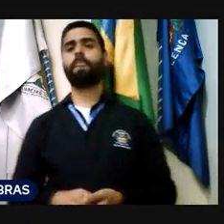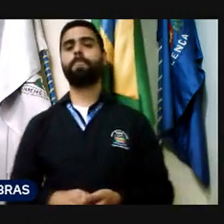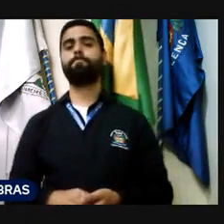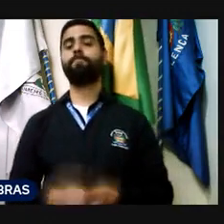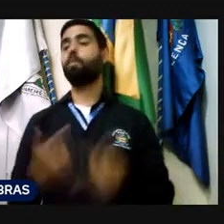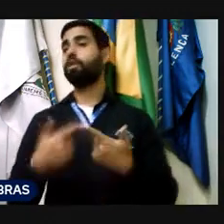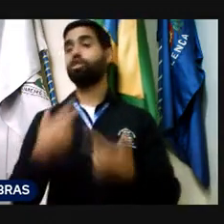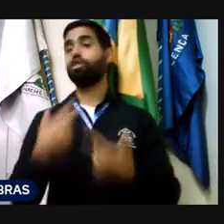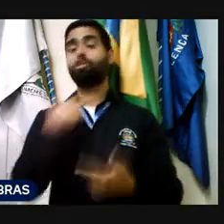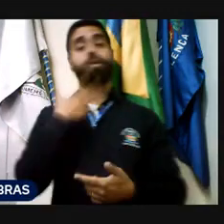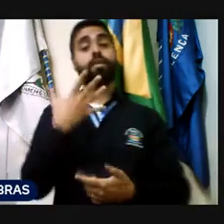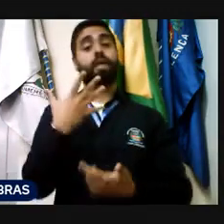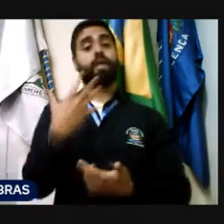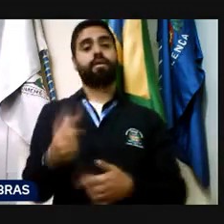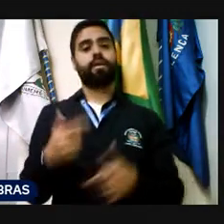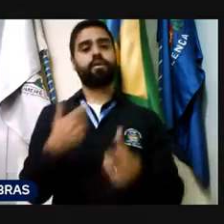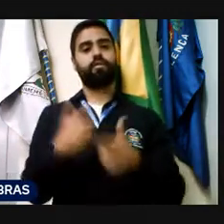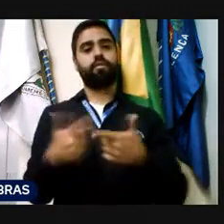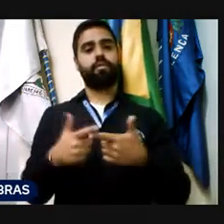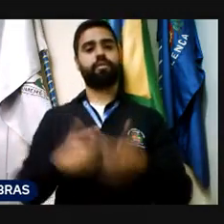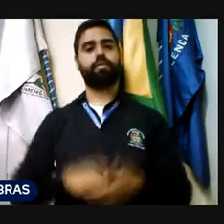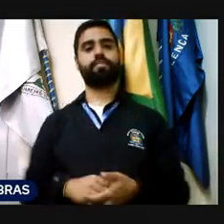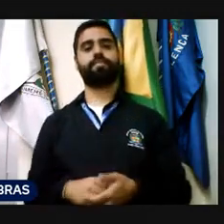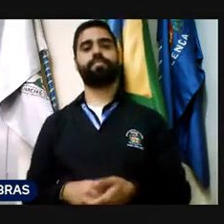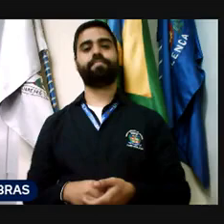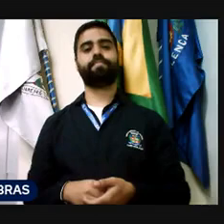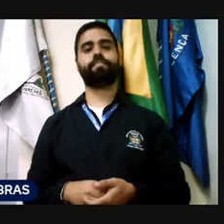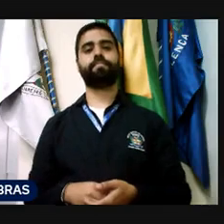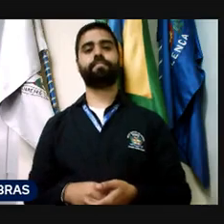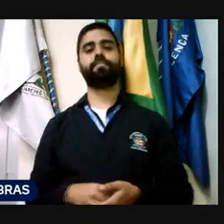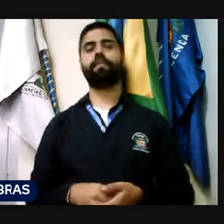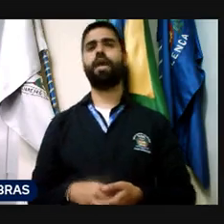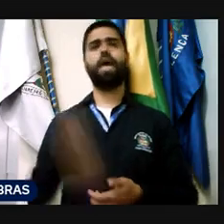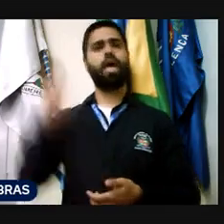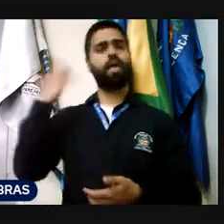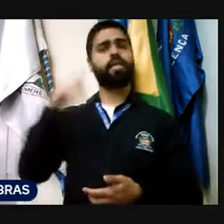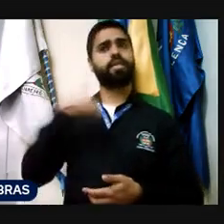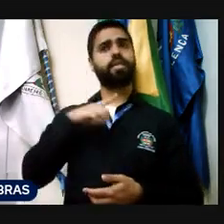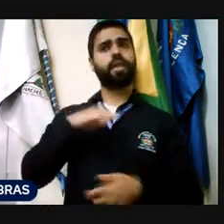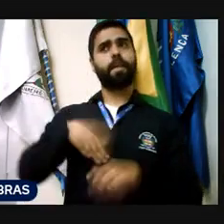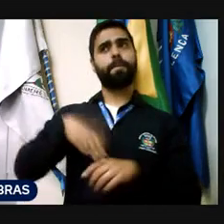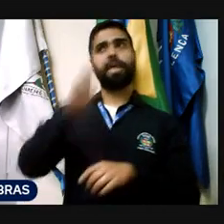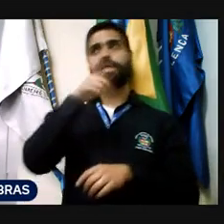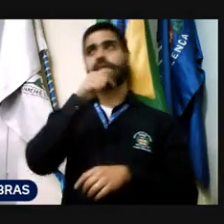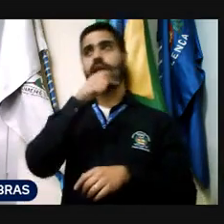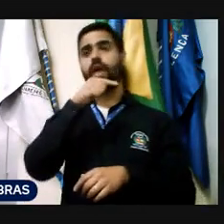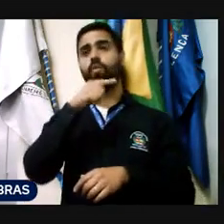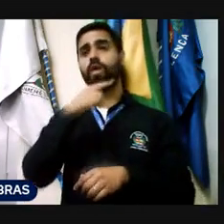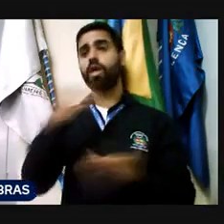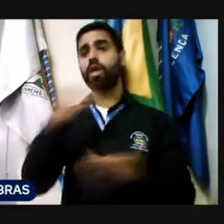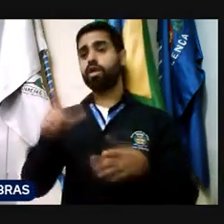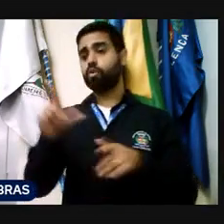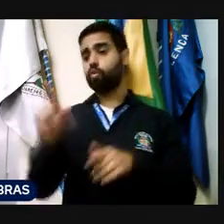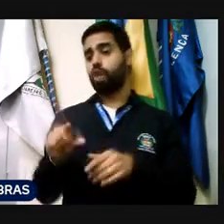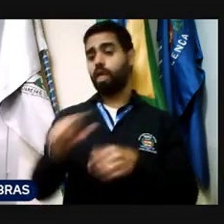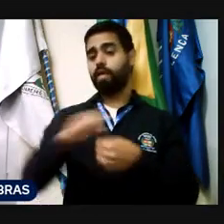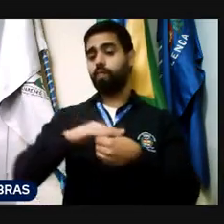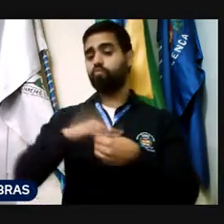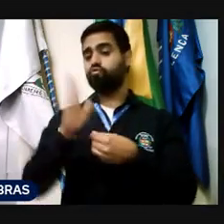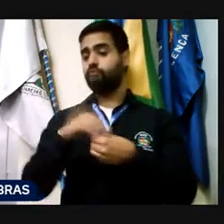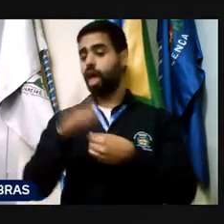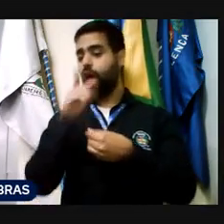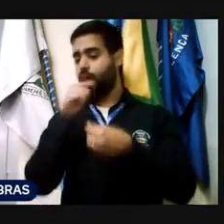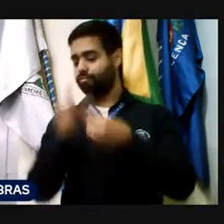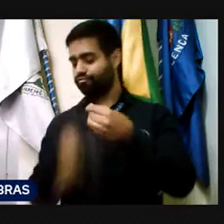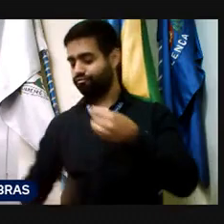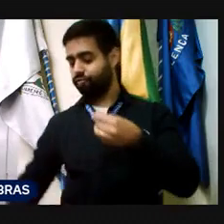pactuar mais com essa situação. Antigamente, se tinha muito mais água e menos esgoto. Agora aumentou-se o esgoto e as águas